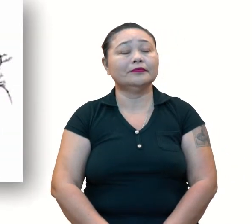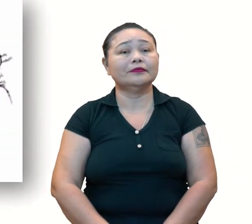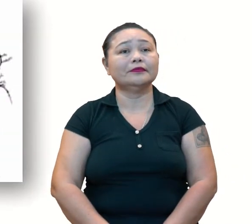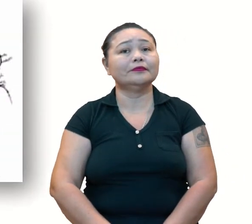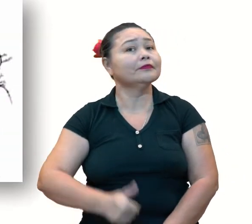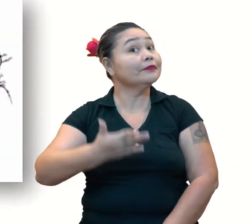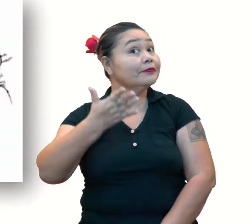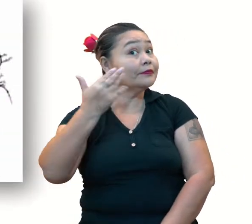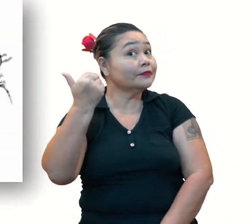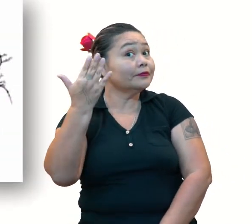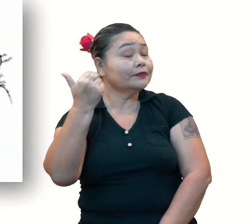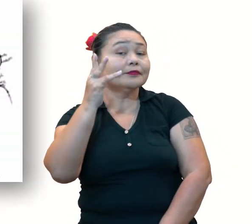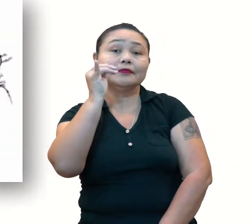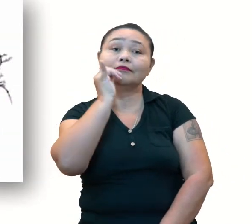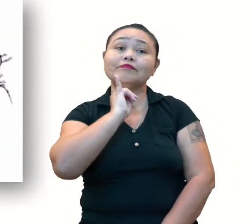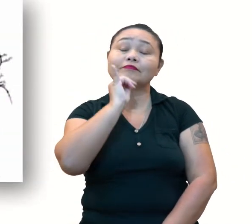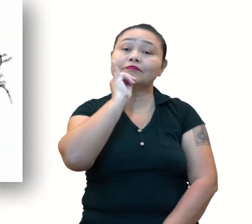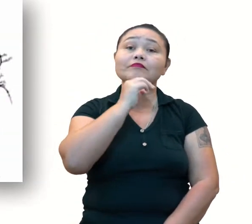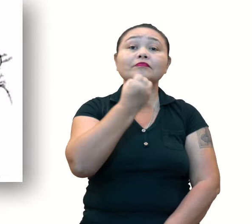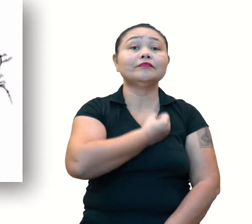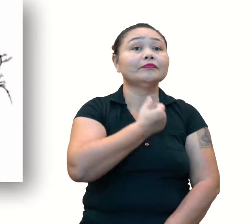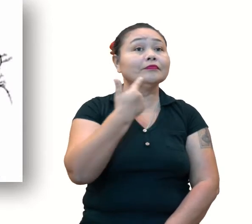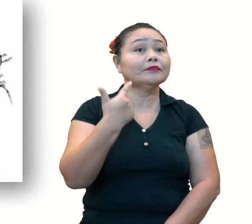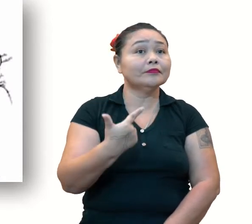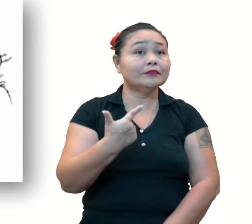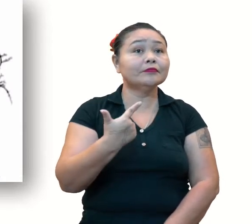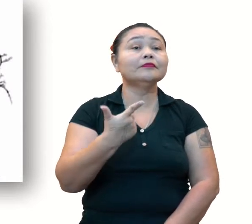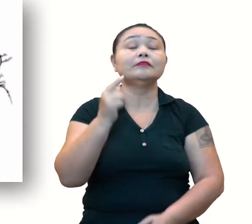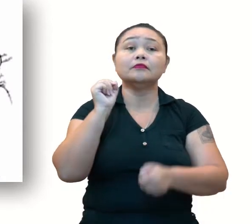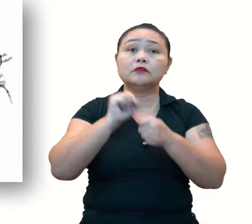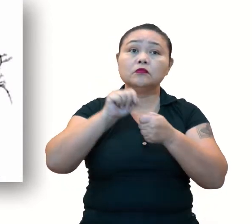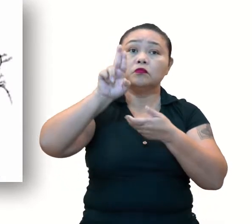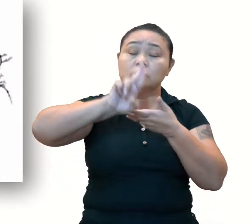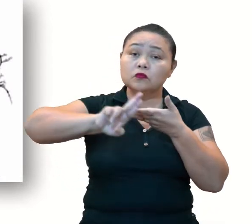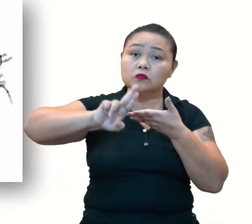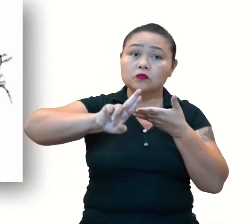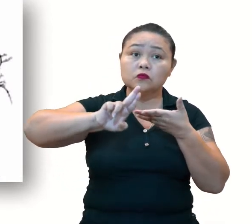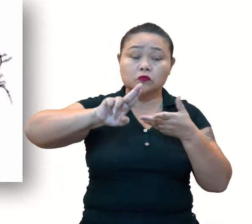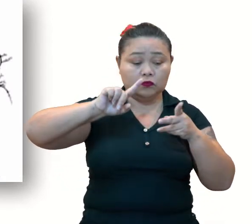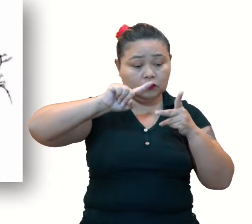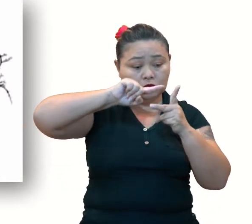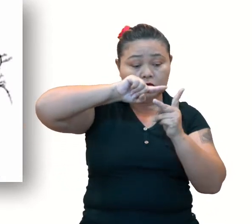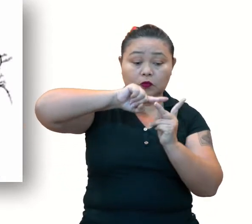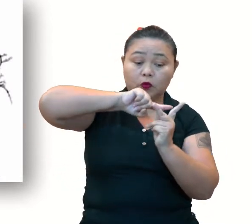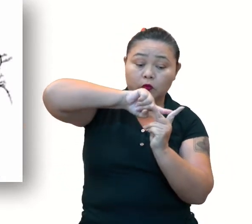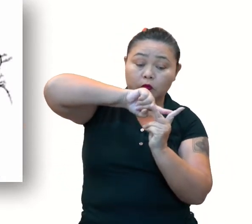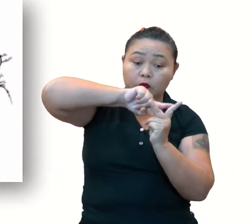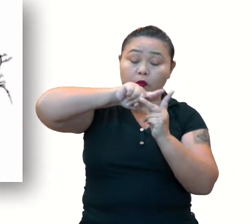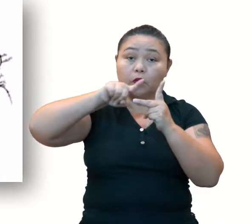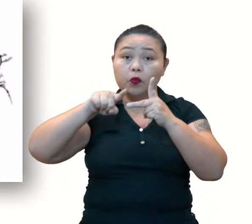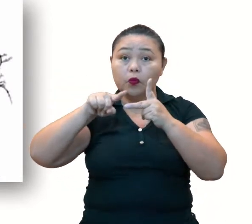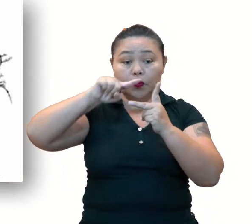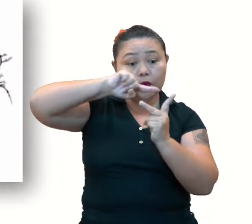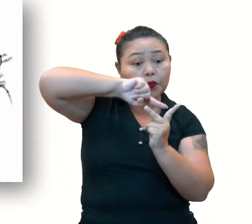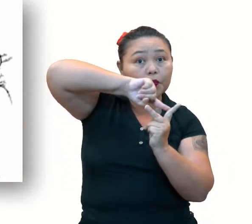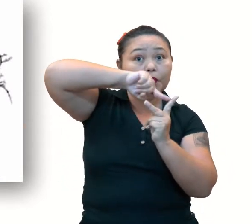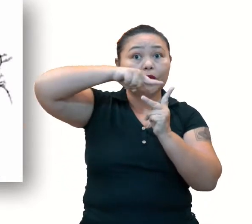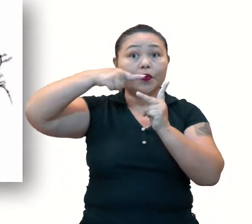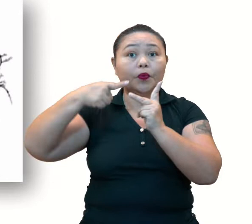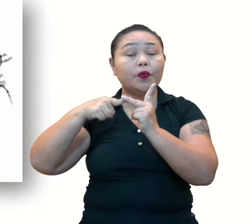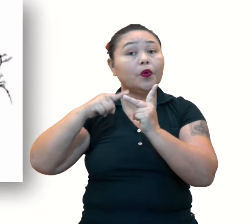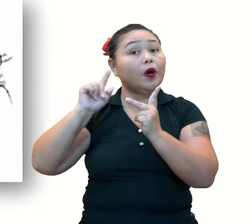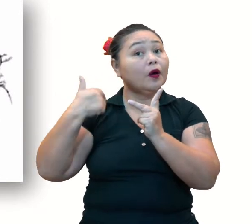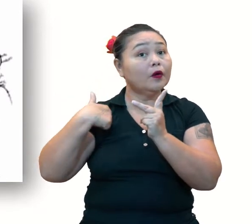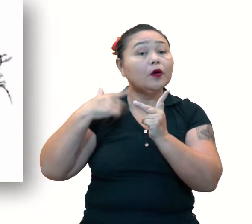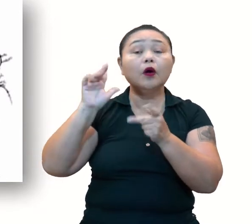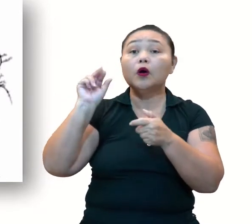Vamos lá, então. Exemplo de número 2. Fazendo o uso de um transferidor, olha que legal aí, ó. Não é nem o teodolito, o menino